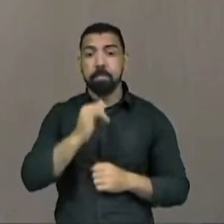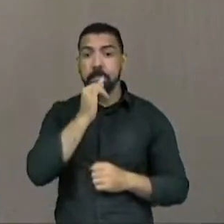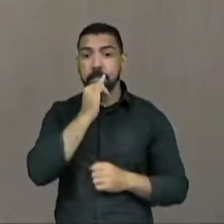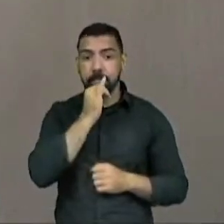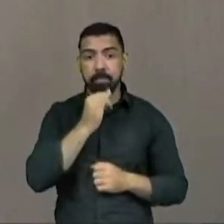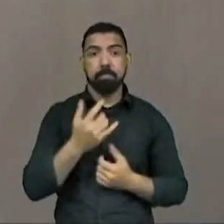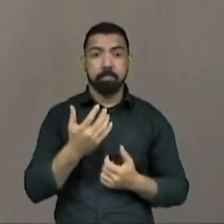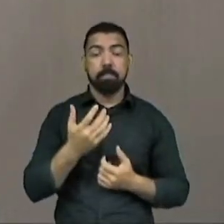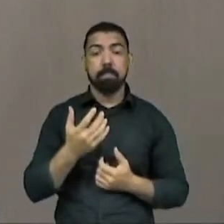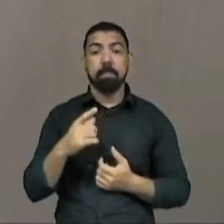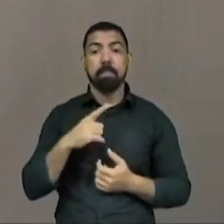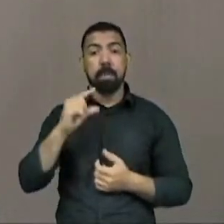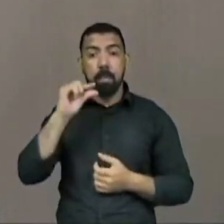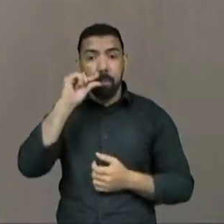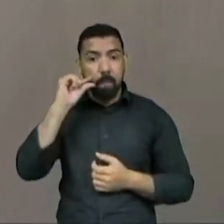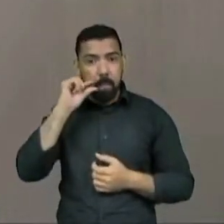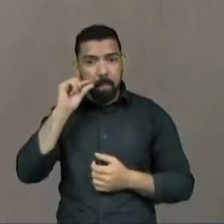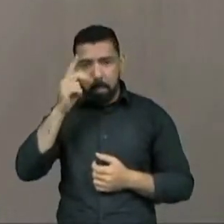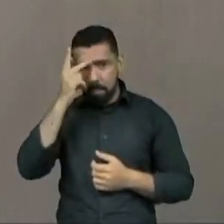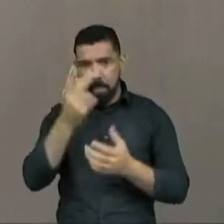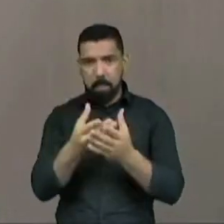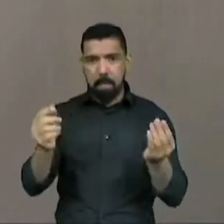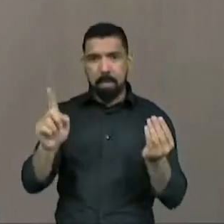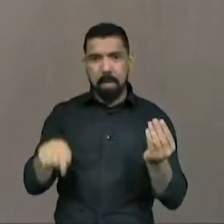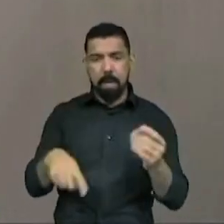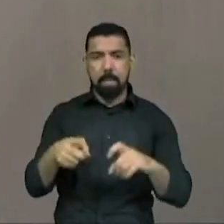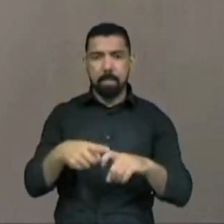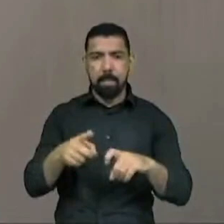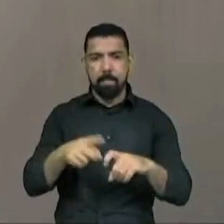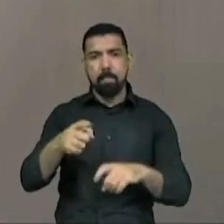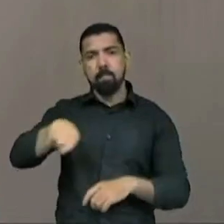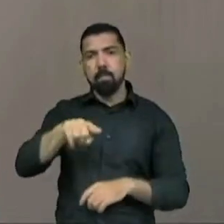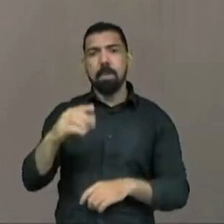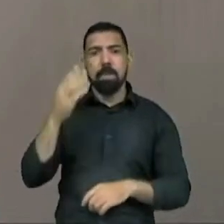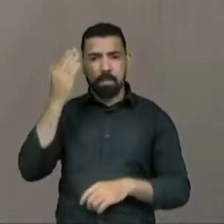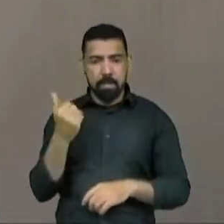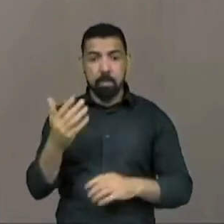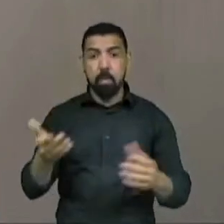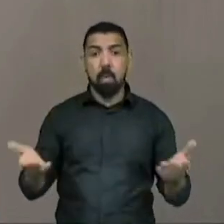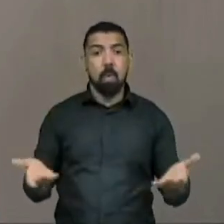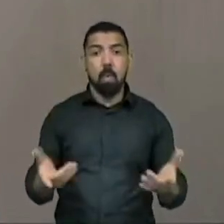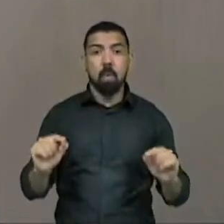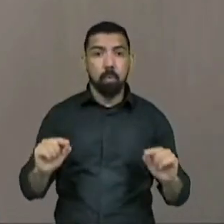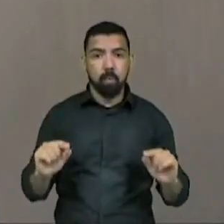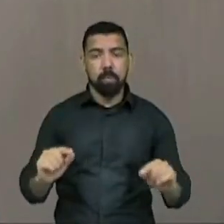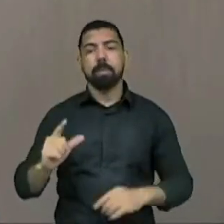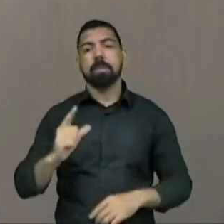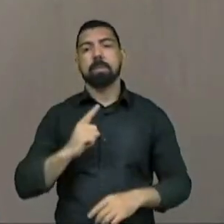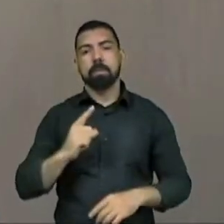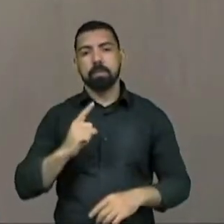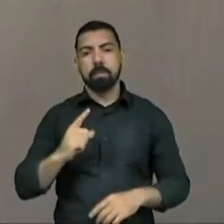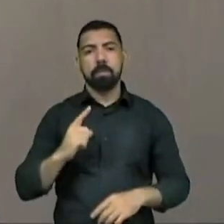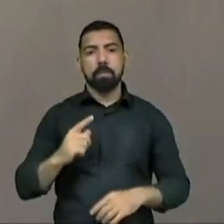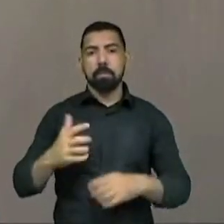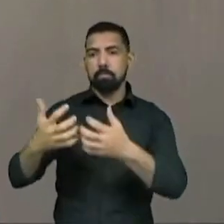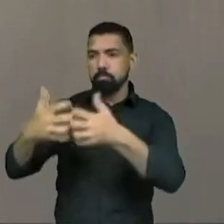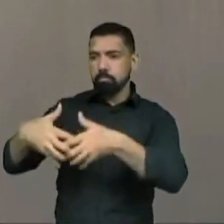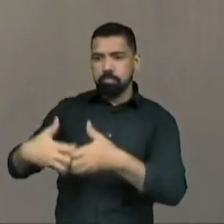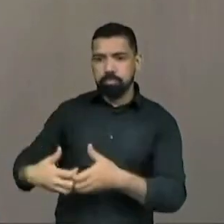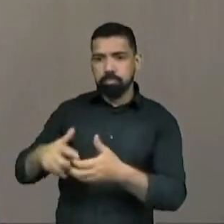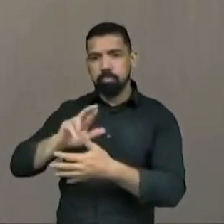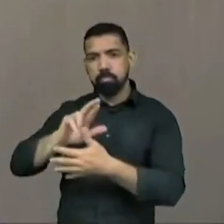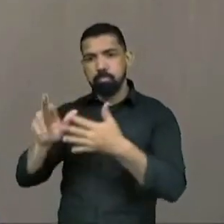E outros que são médicos aqui, sabe hoje que no HGF tem equipamentos de primeiro